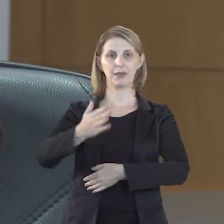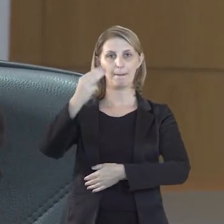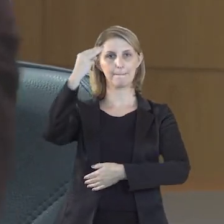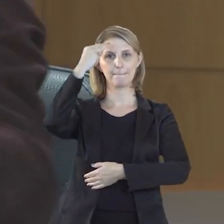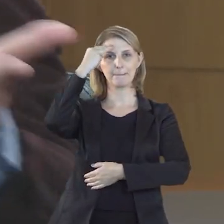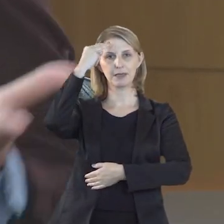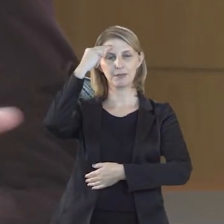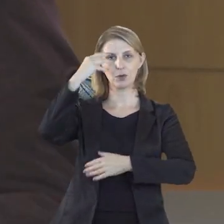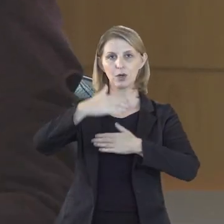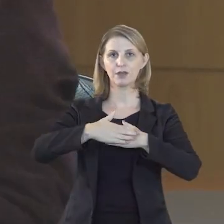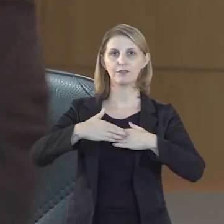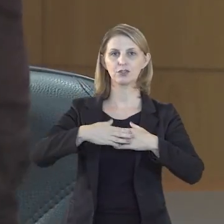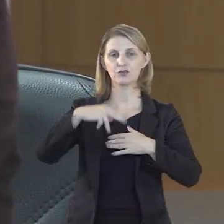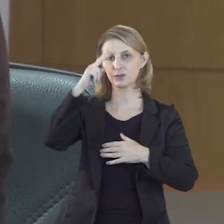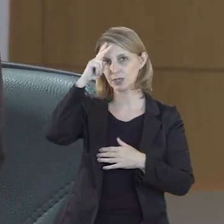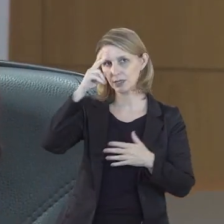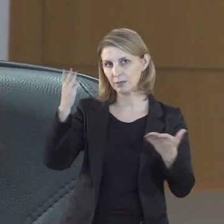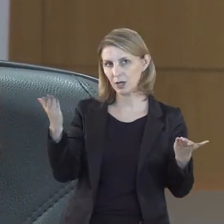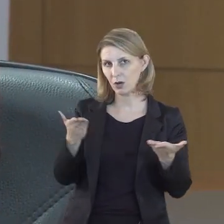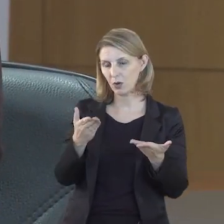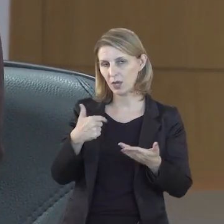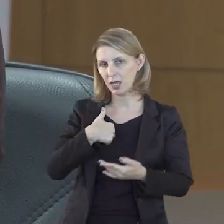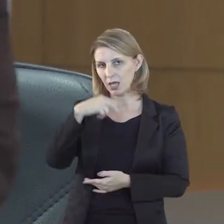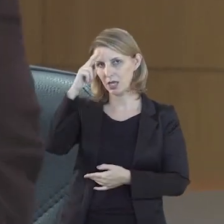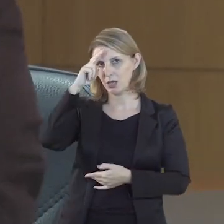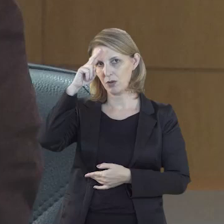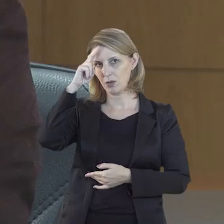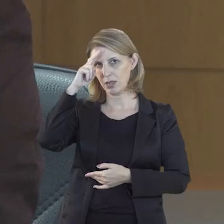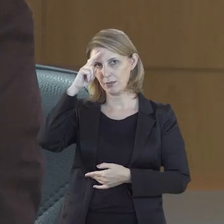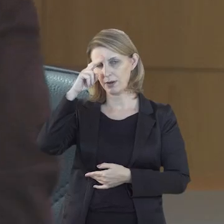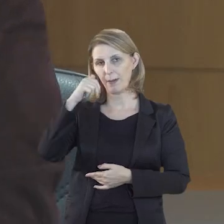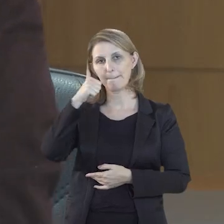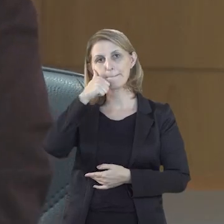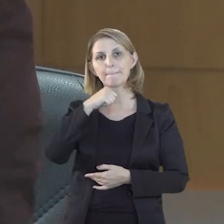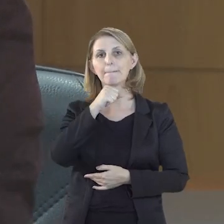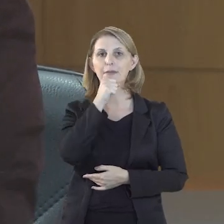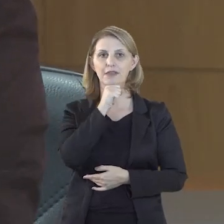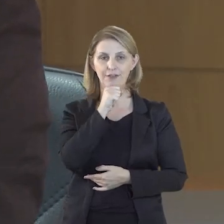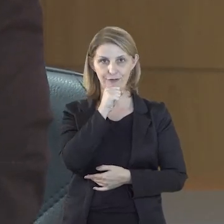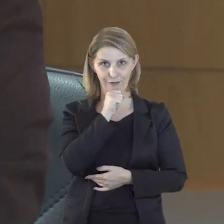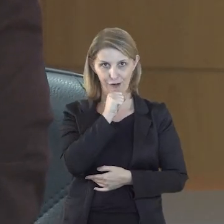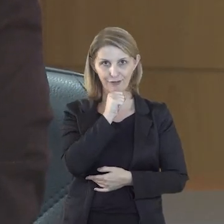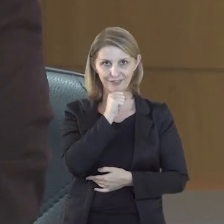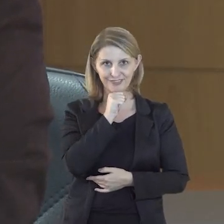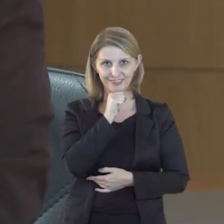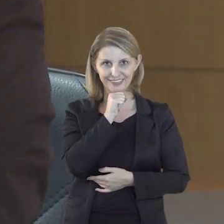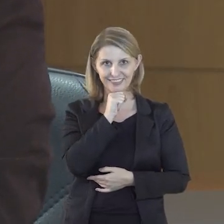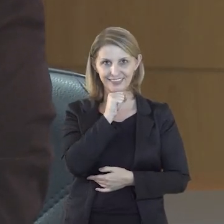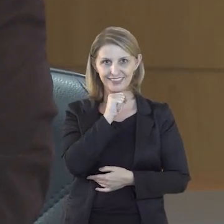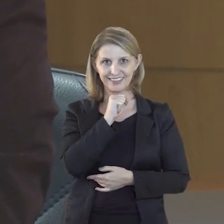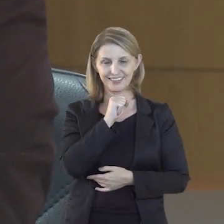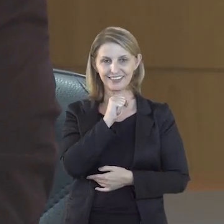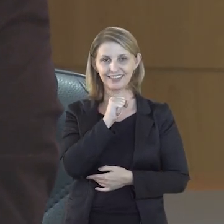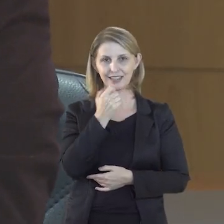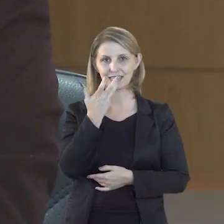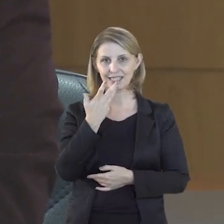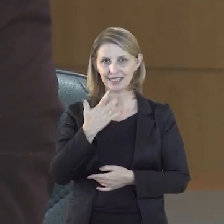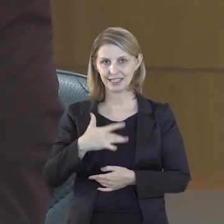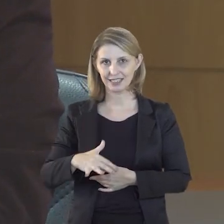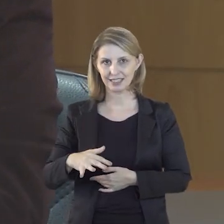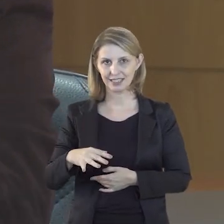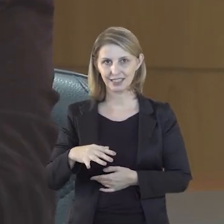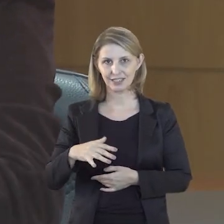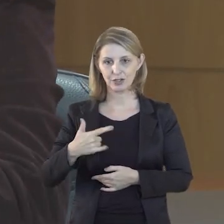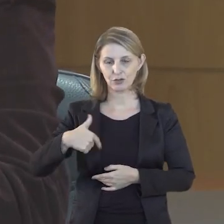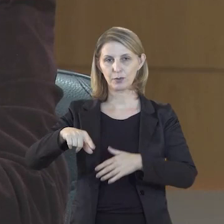diante das câmeras, diante de vocês. E a minha memória afetiva que vem aqui agora, eu lembro da minha avó,